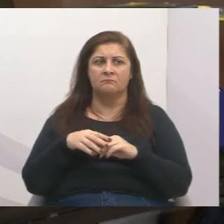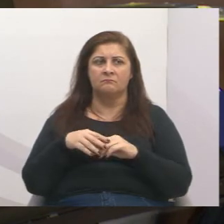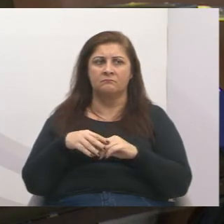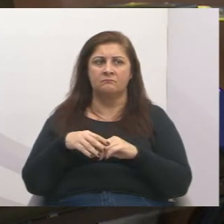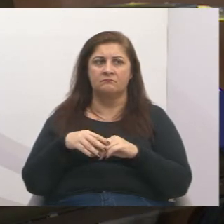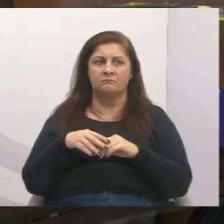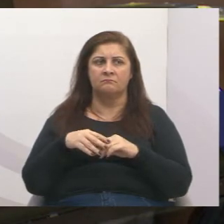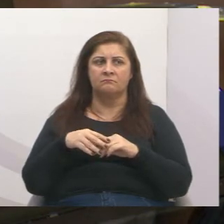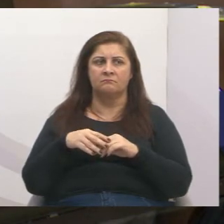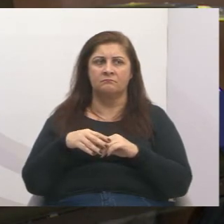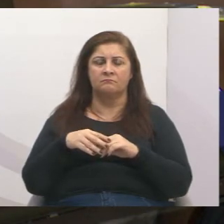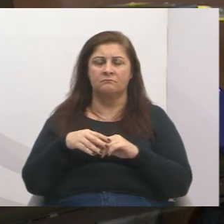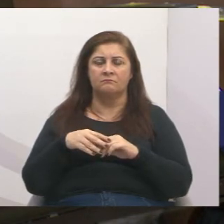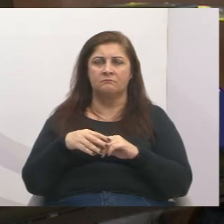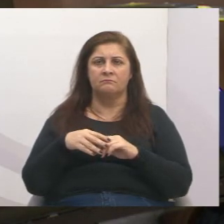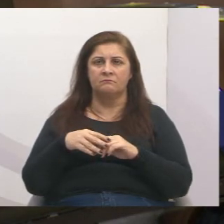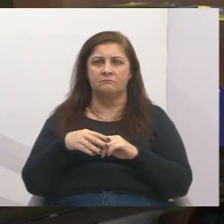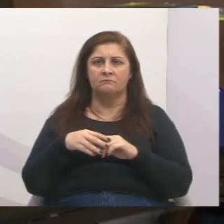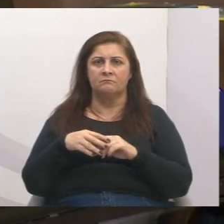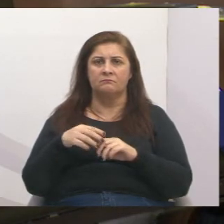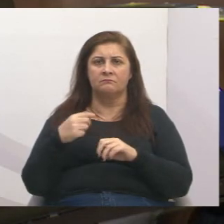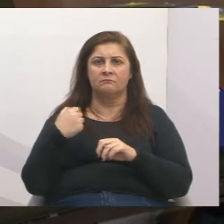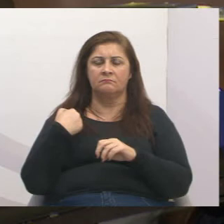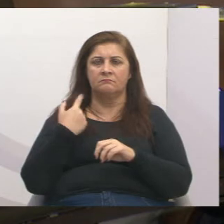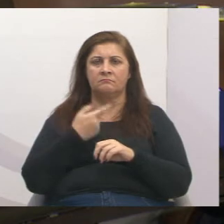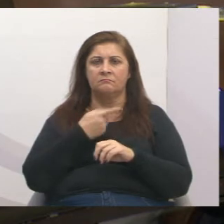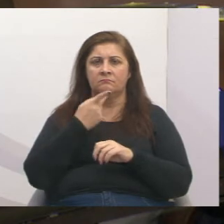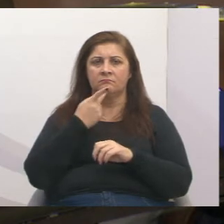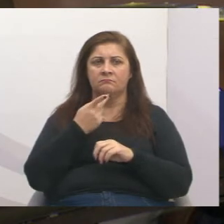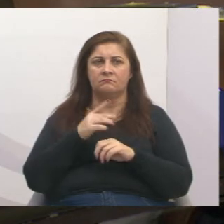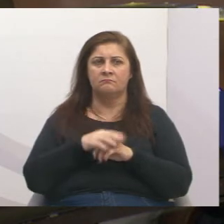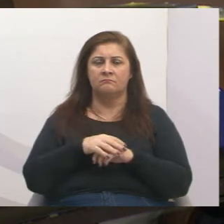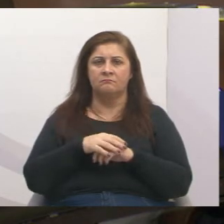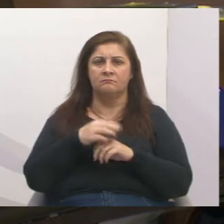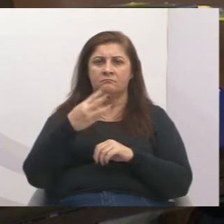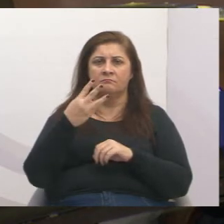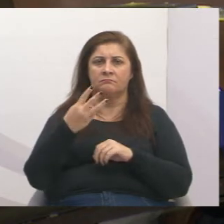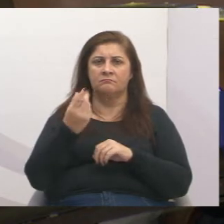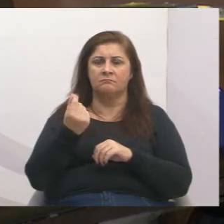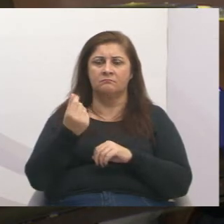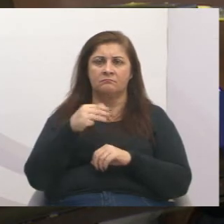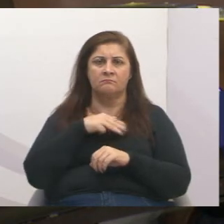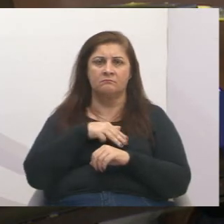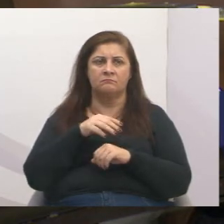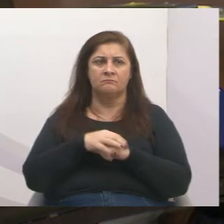falando, só para concluir, senhor presidente, e nós estamos falando de 3 salários mínimos,